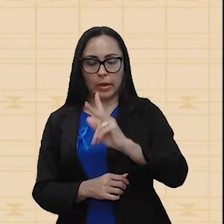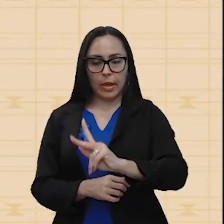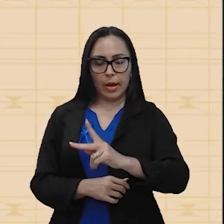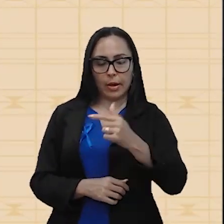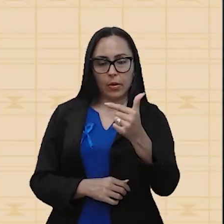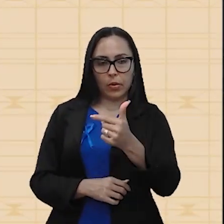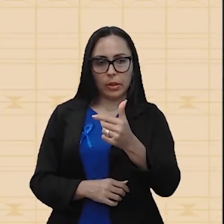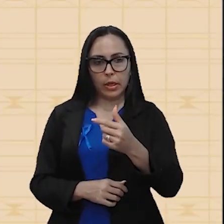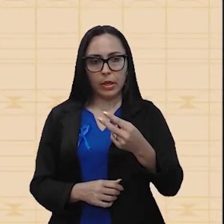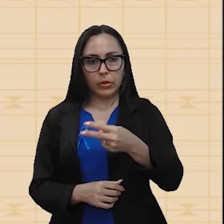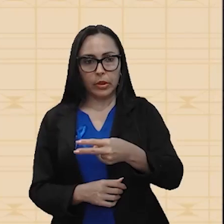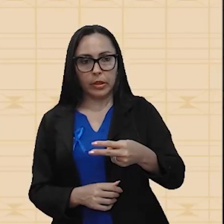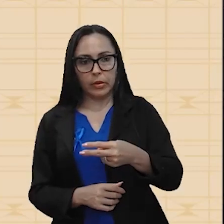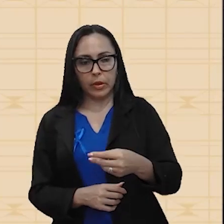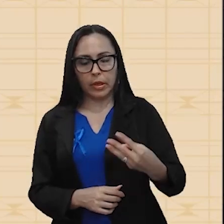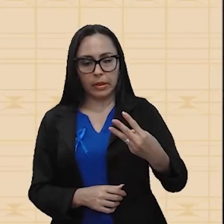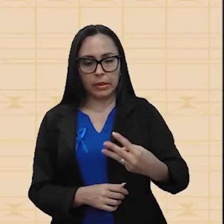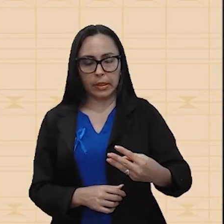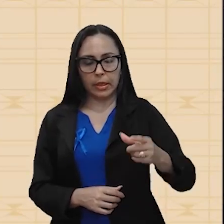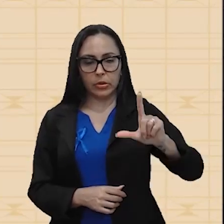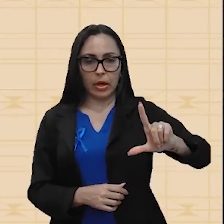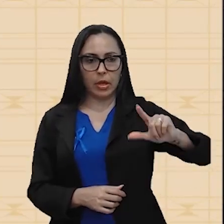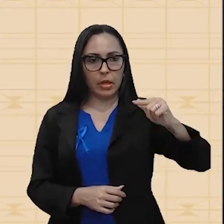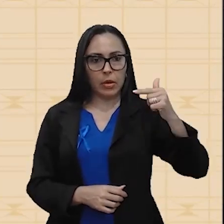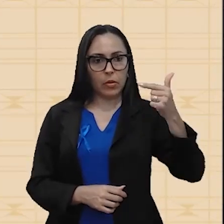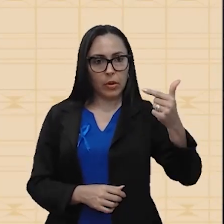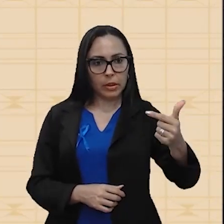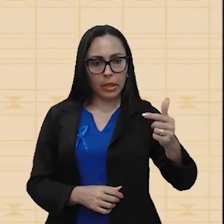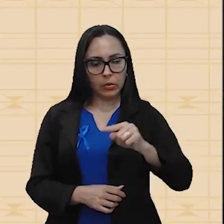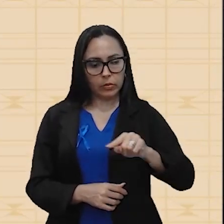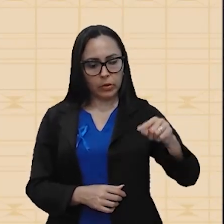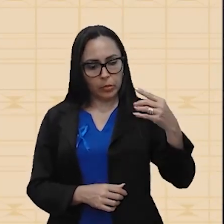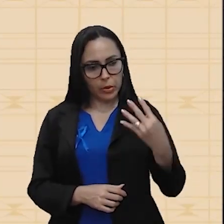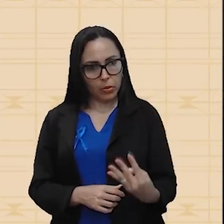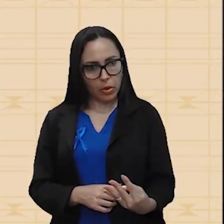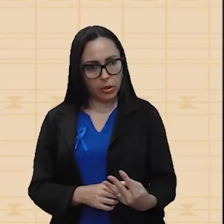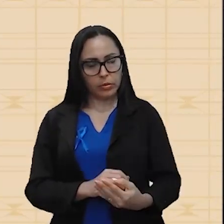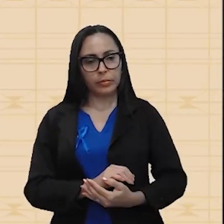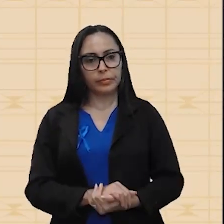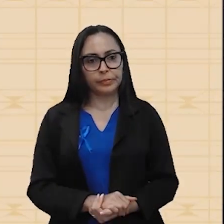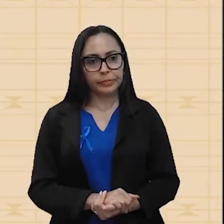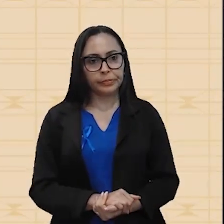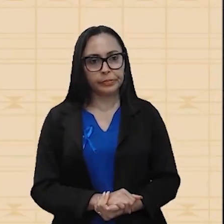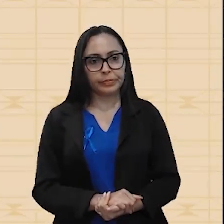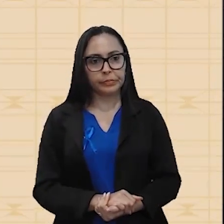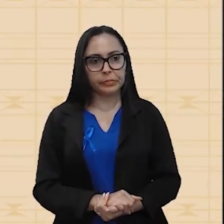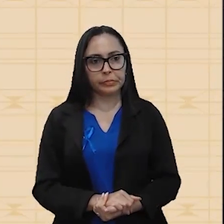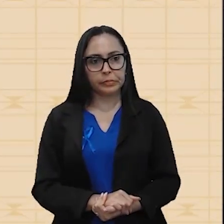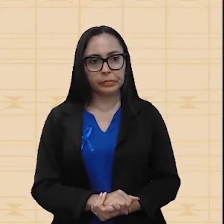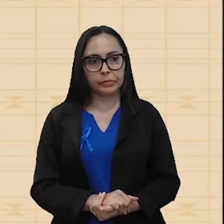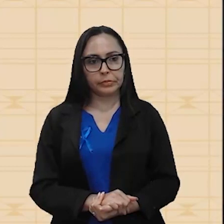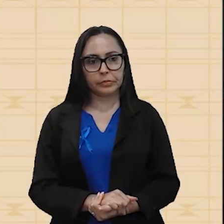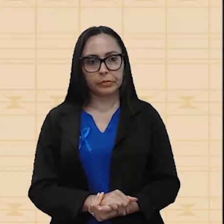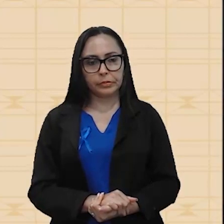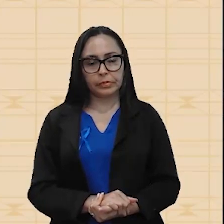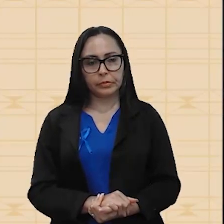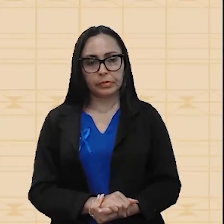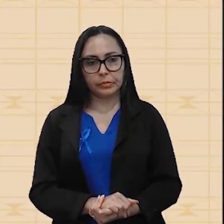a 3L ao quadrado sobre 4. Porque eu fiz aqui, ó, 4L ao quadrado menos L ao